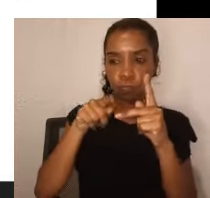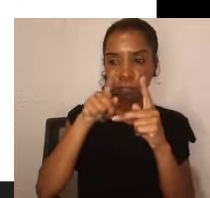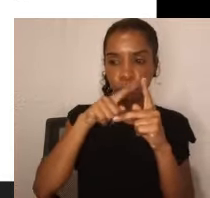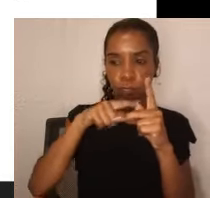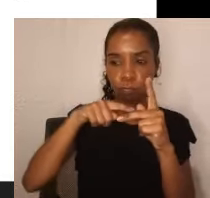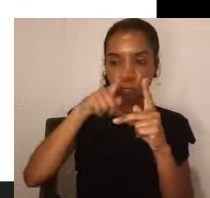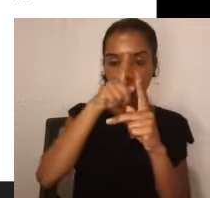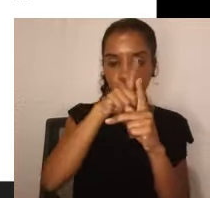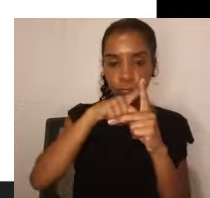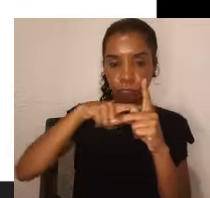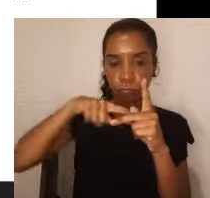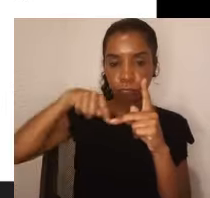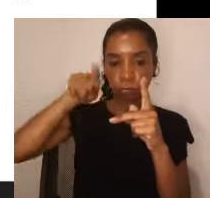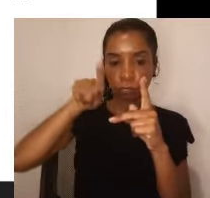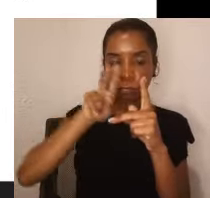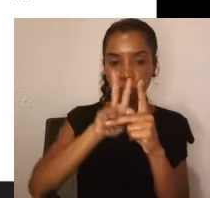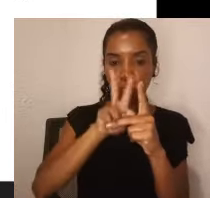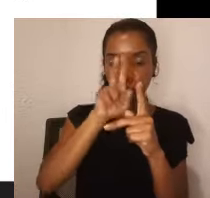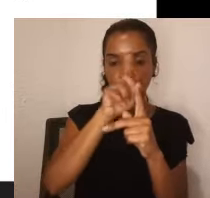que a função